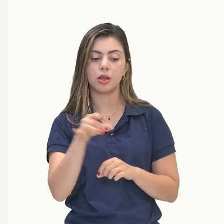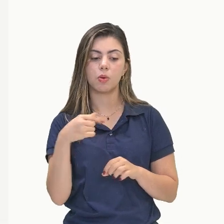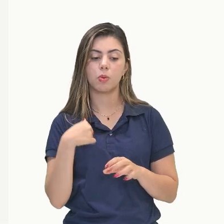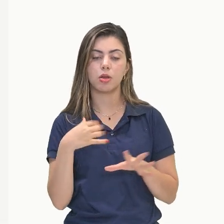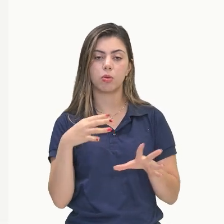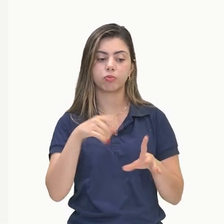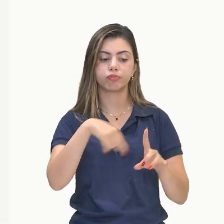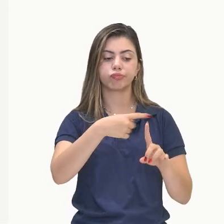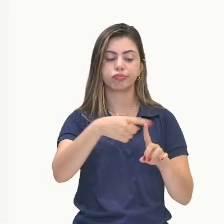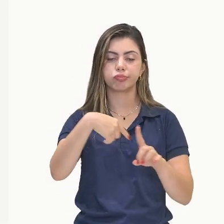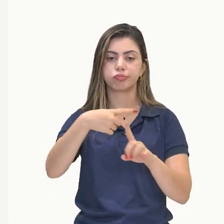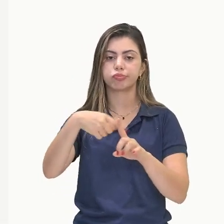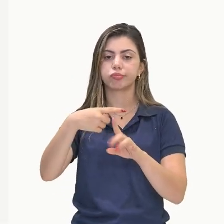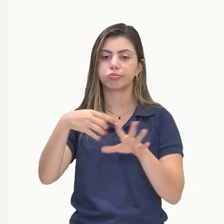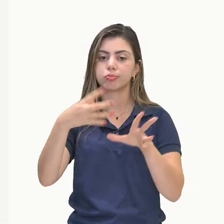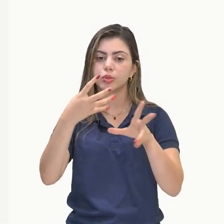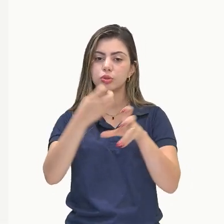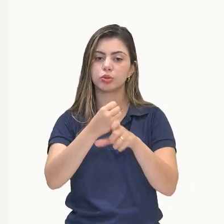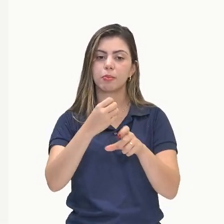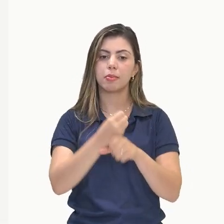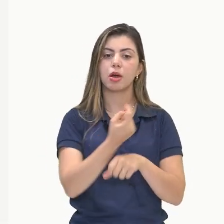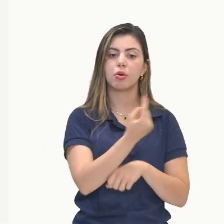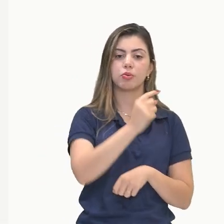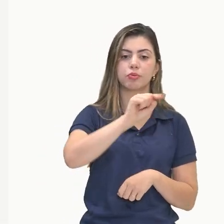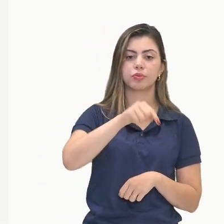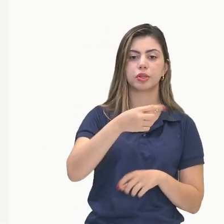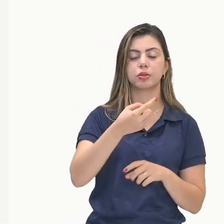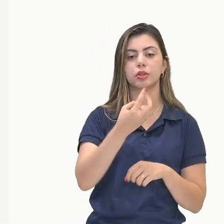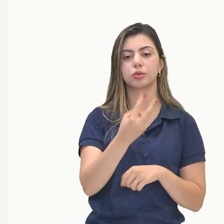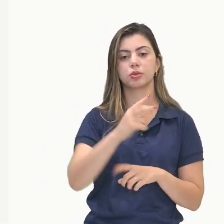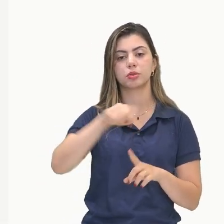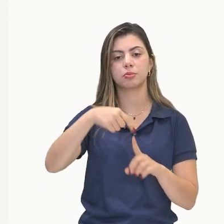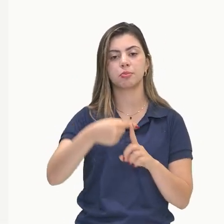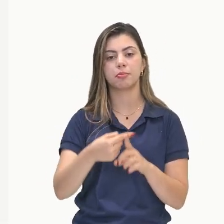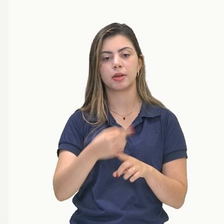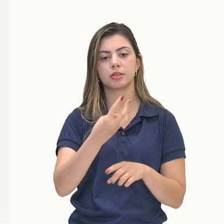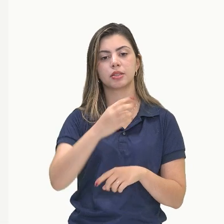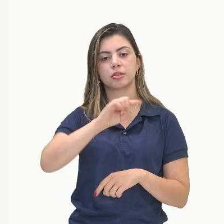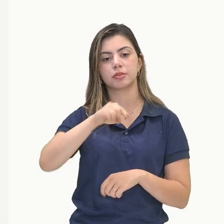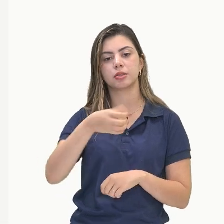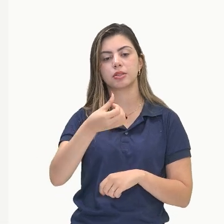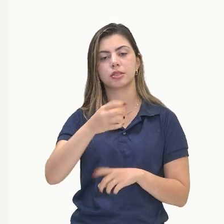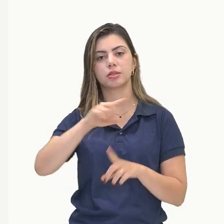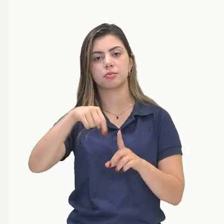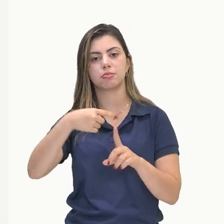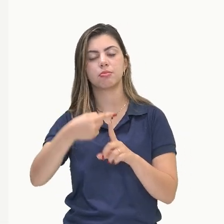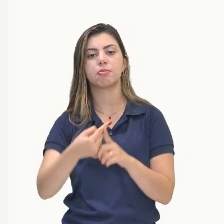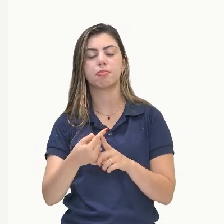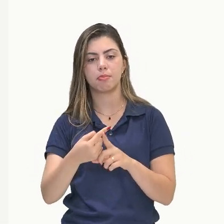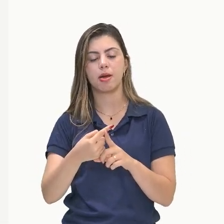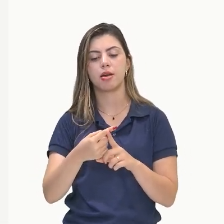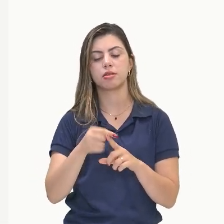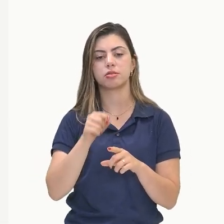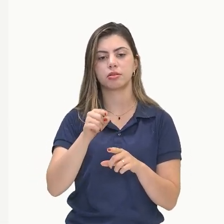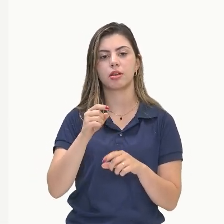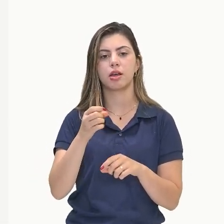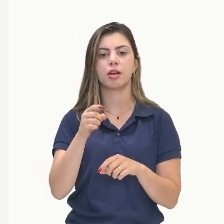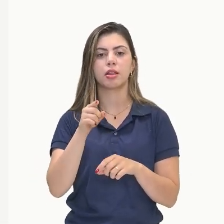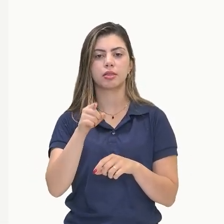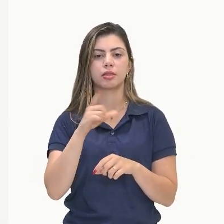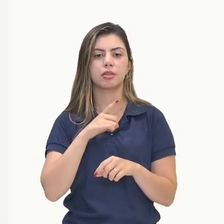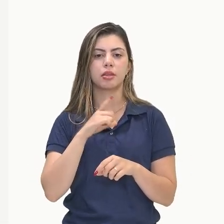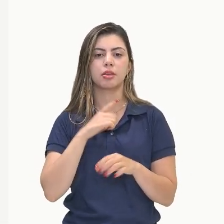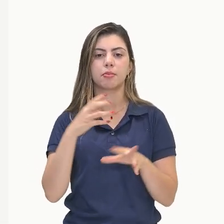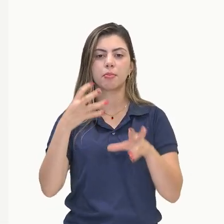potencial, 1,2 daqui com 3,6 e 7,2, o resultado é 12. Tem que dar a carga